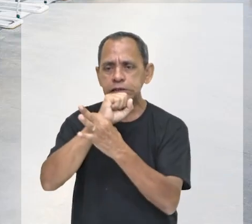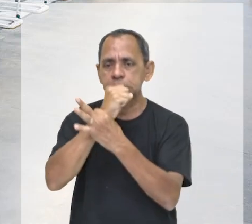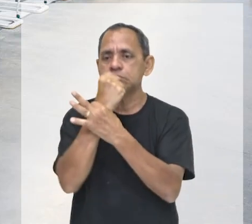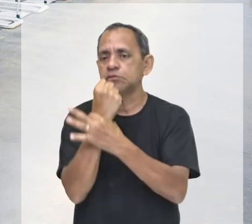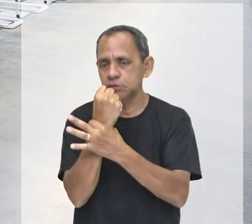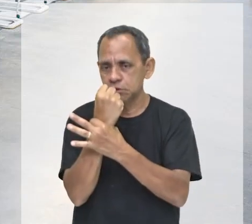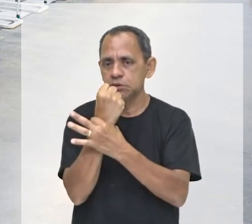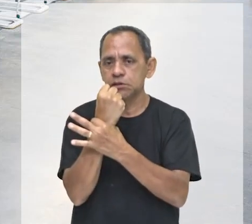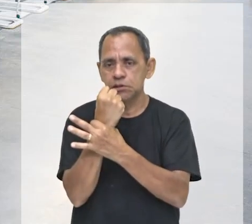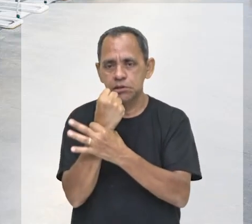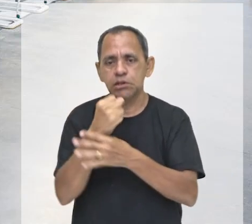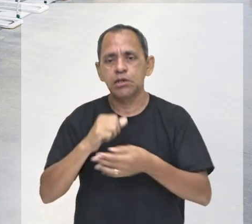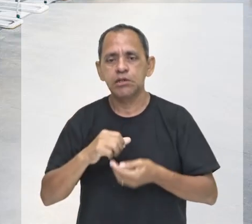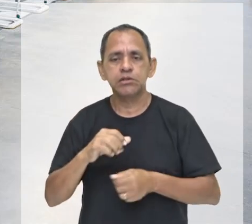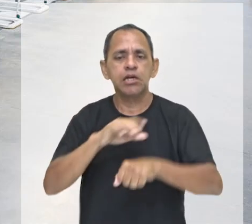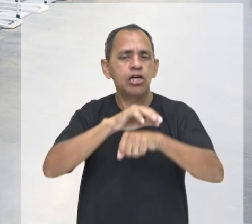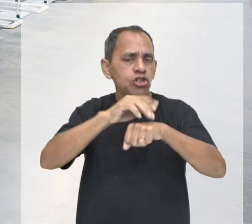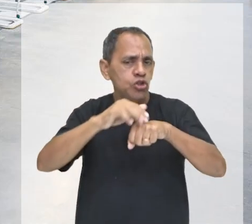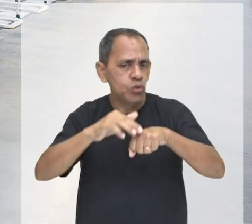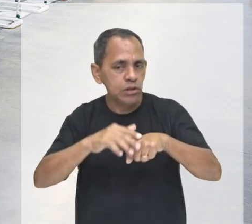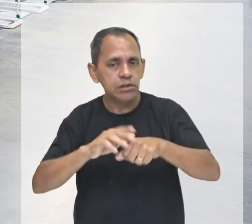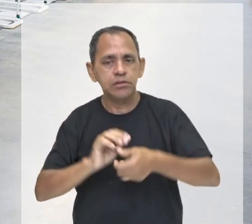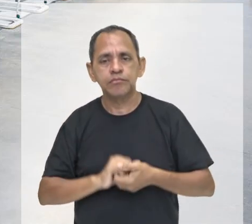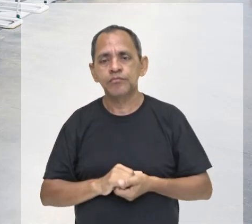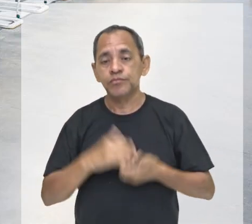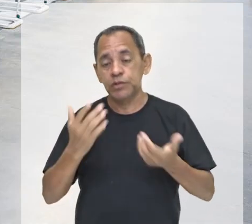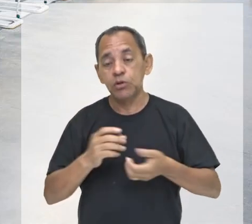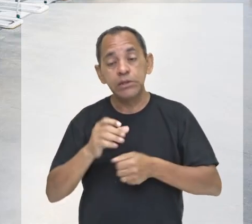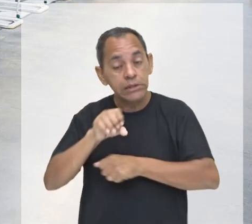doenças. Porém, se não for utilizado